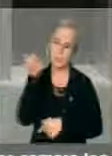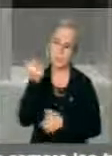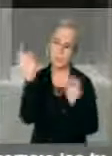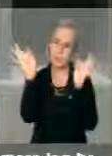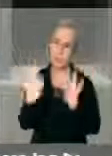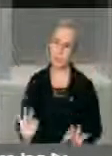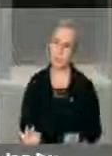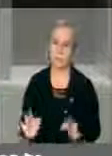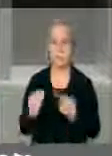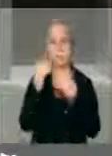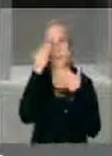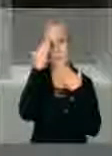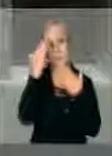e segurança. E por isso me dedico e me dedicarei por vocês para que tenha